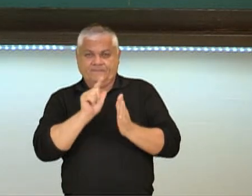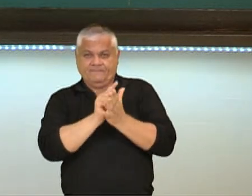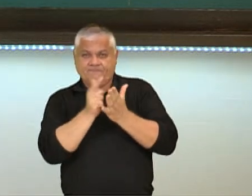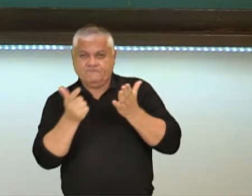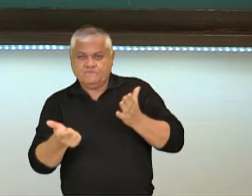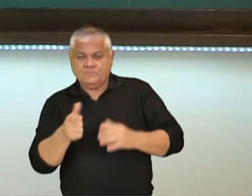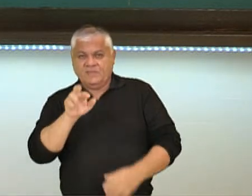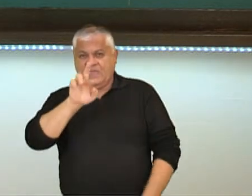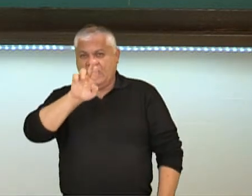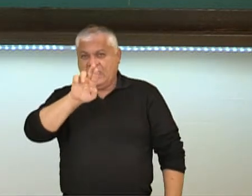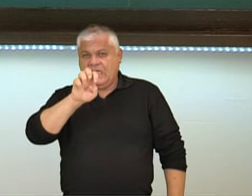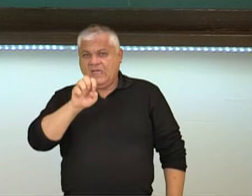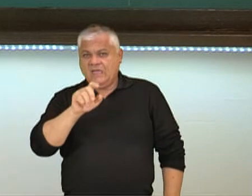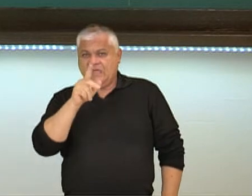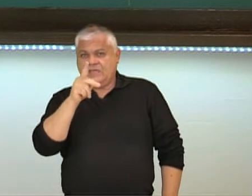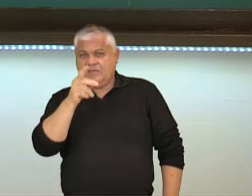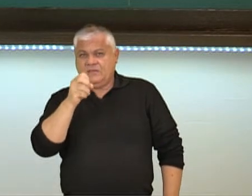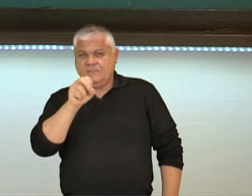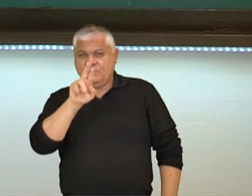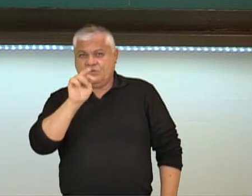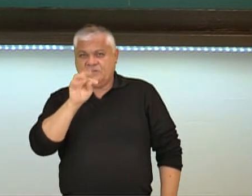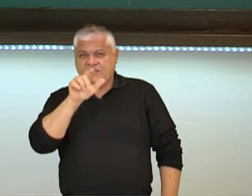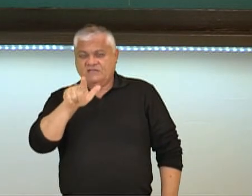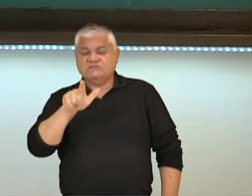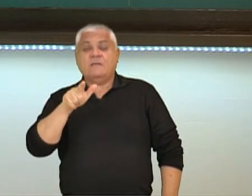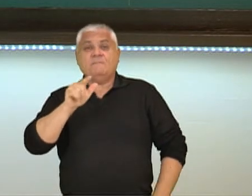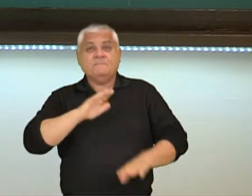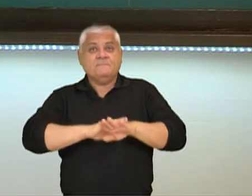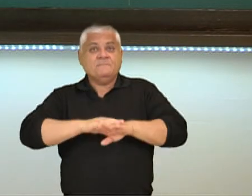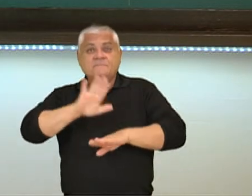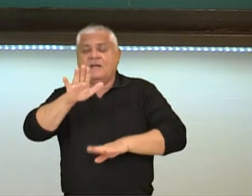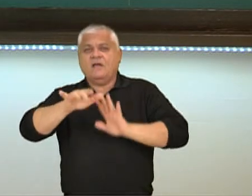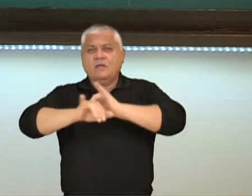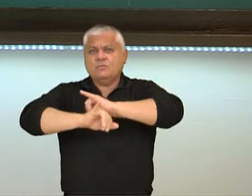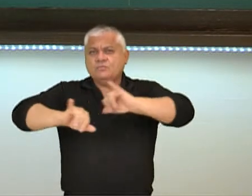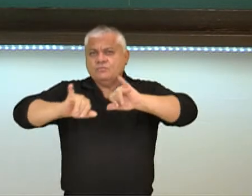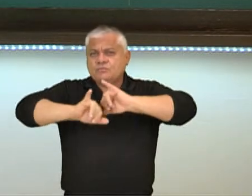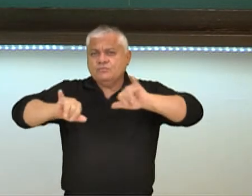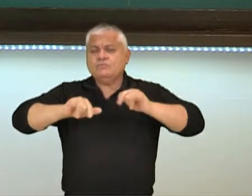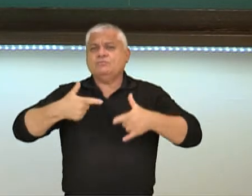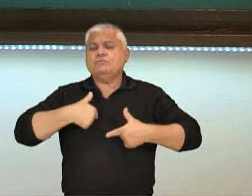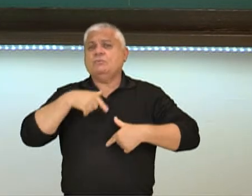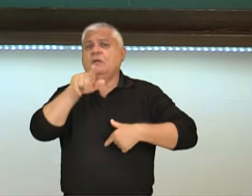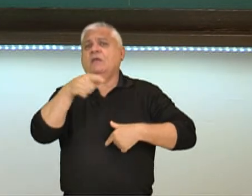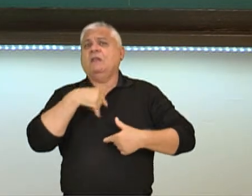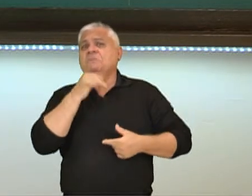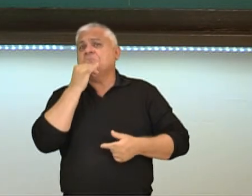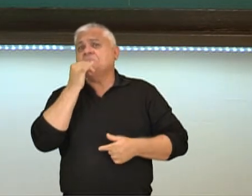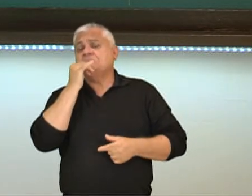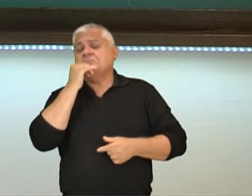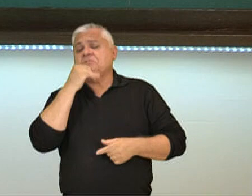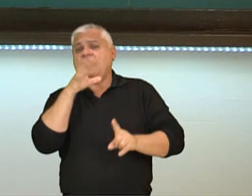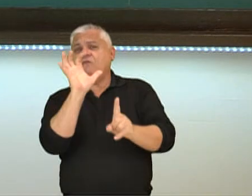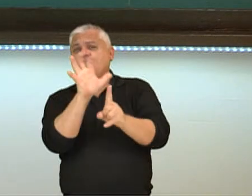simples informação, ela também tenta e ela busca formar a sua opinião. Ela busca